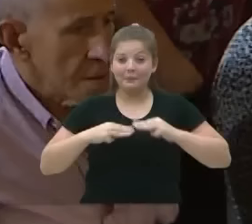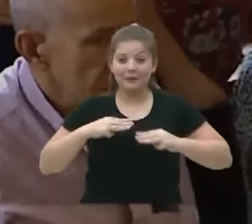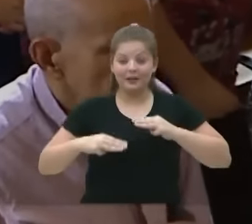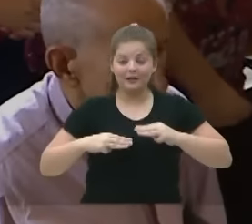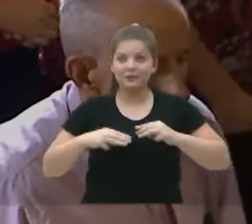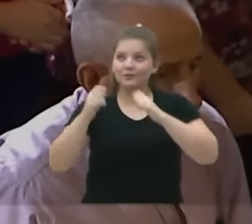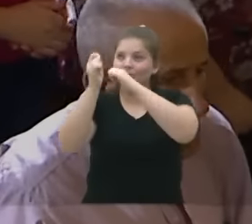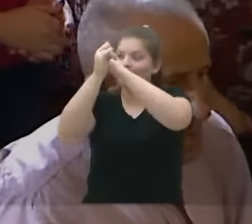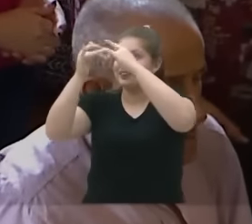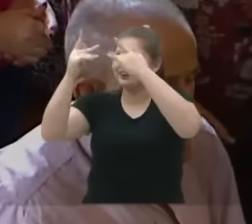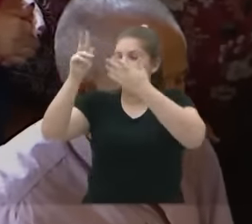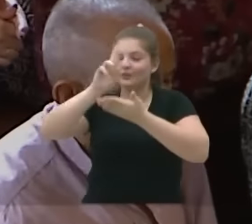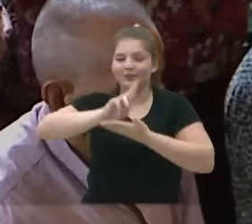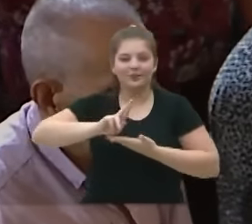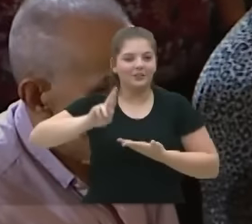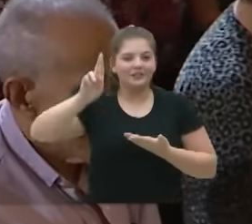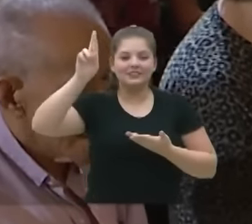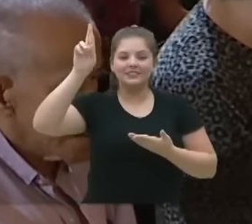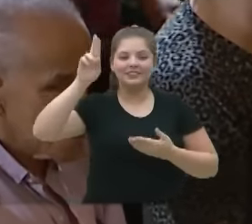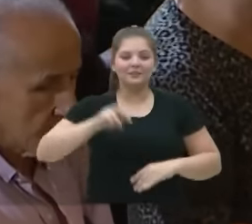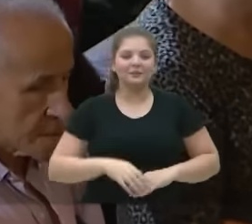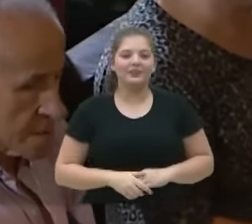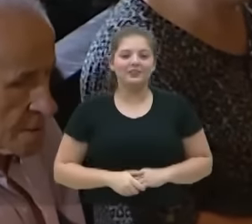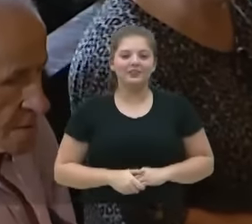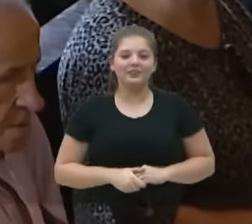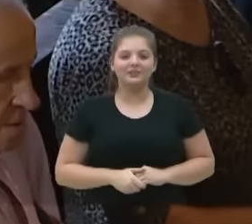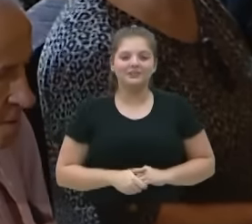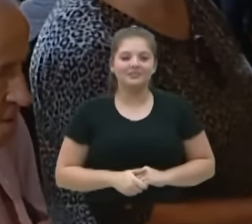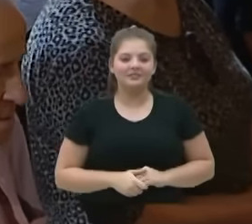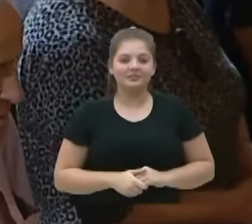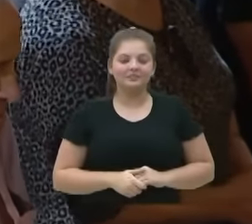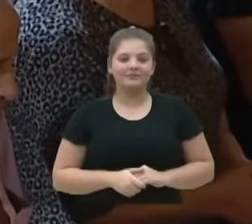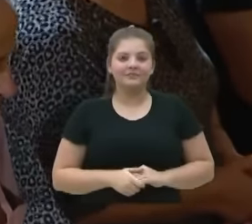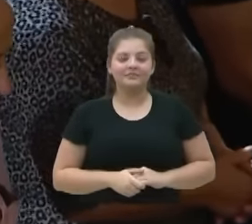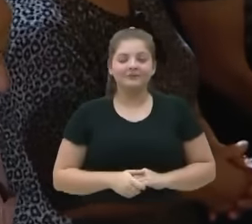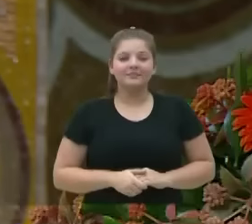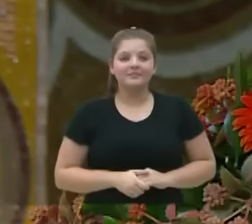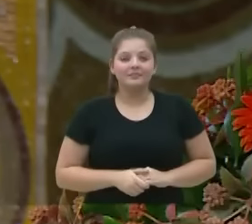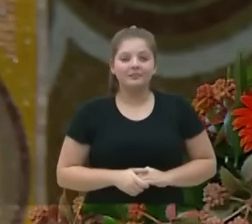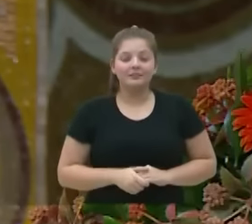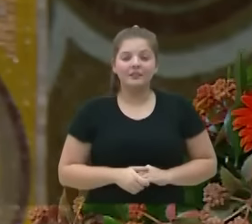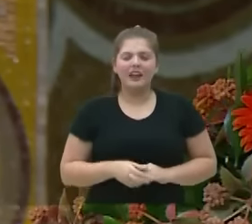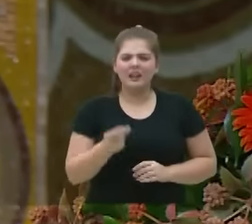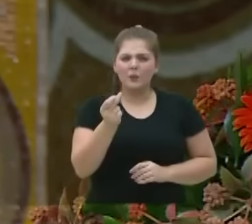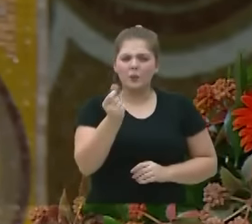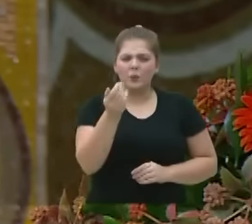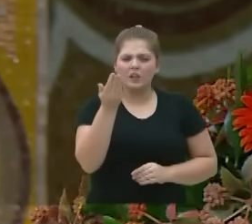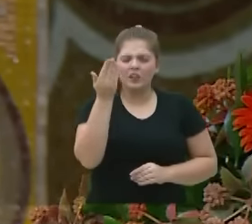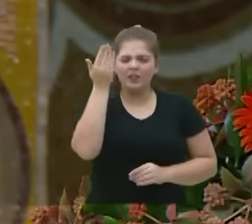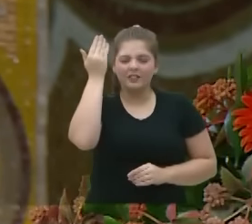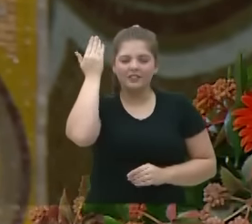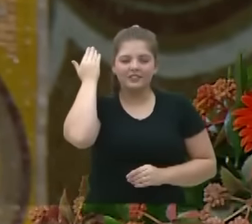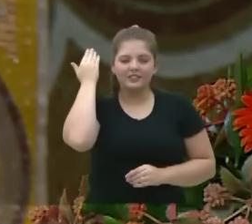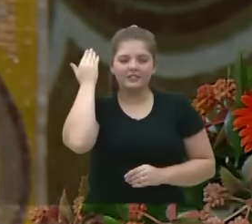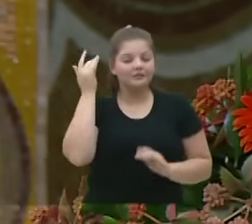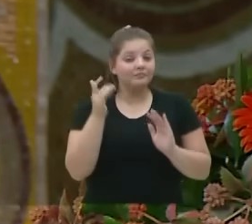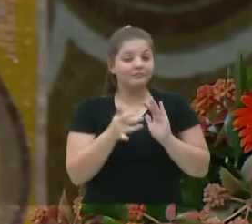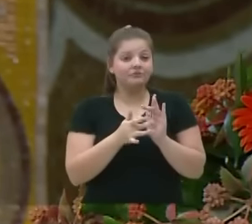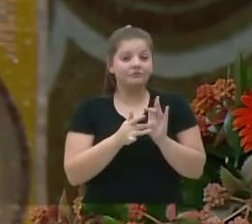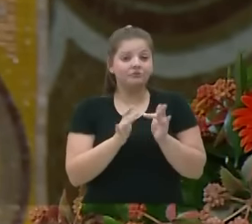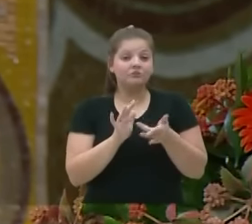Marcos. Glória a vós, Senhor. Naquele tempo, Jesus